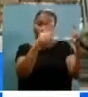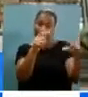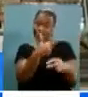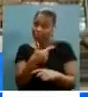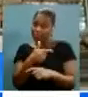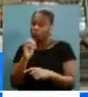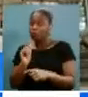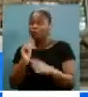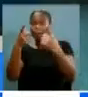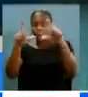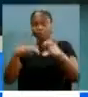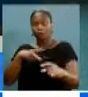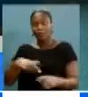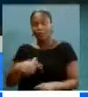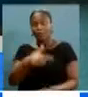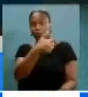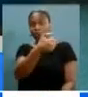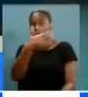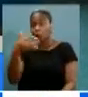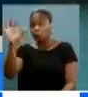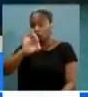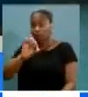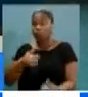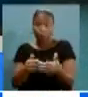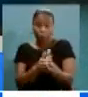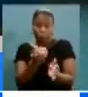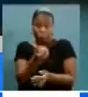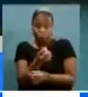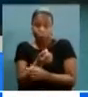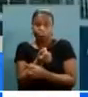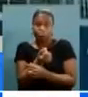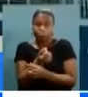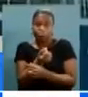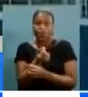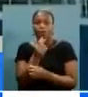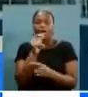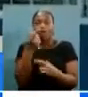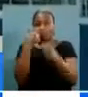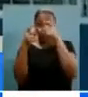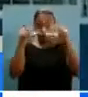portuguesa fica com 51% do capital e os armadores nacionais com 49%.